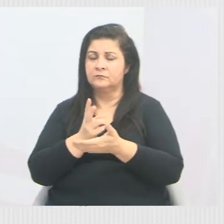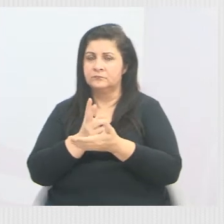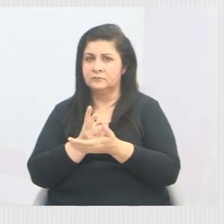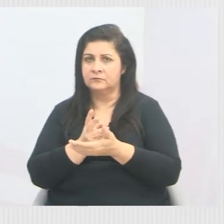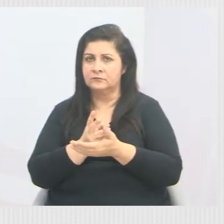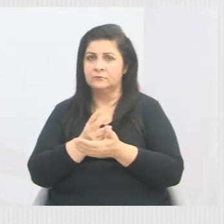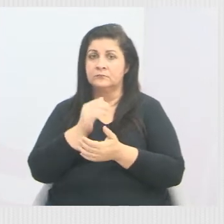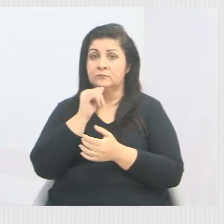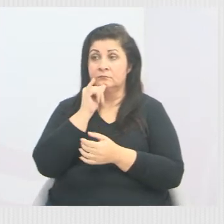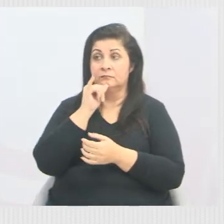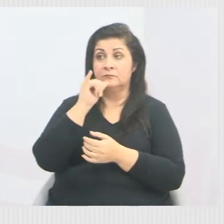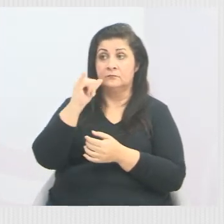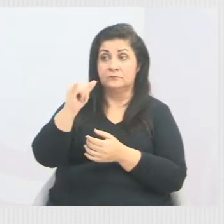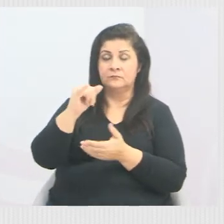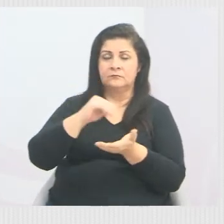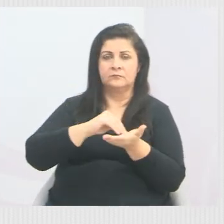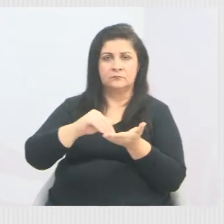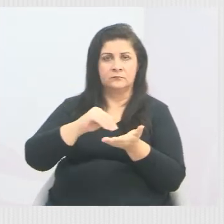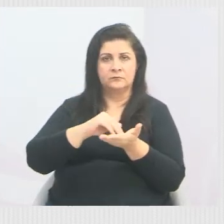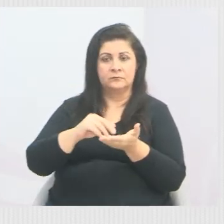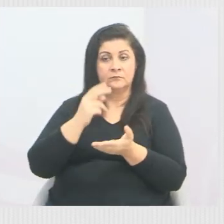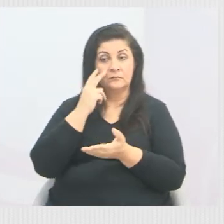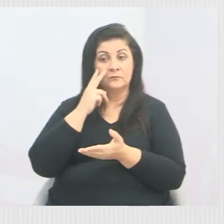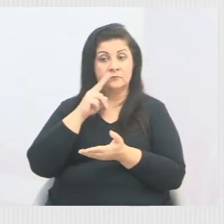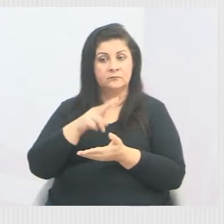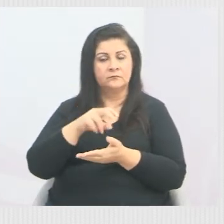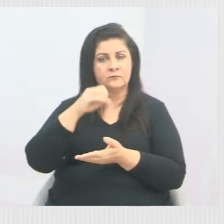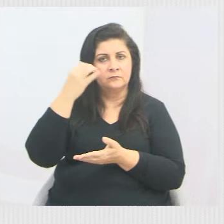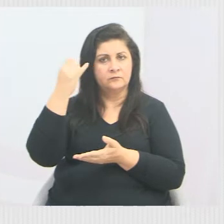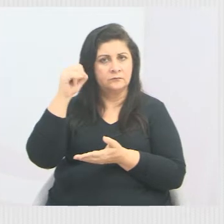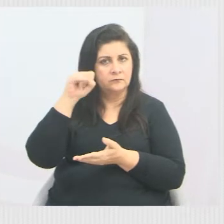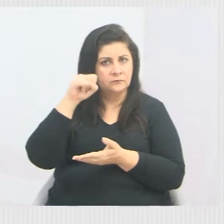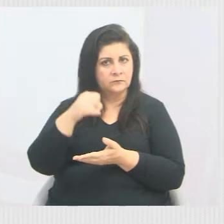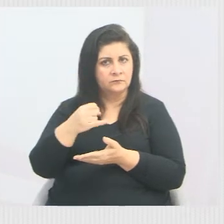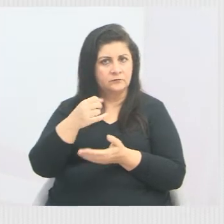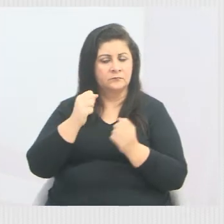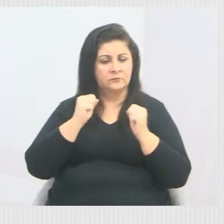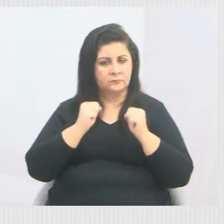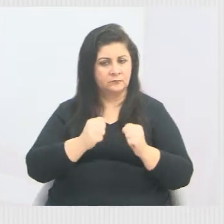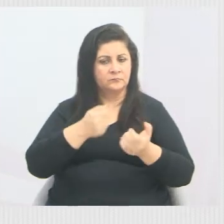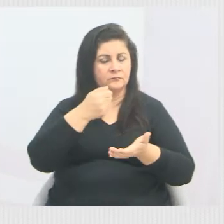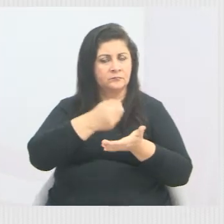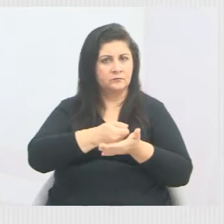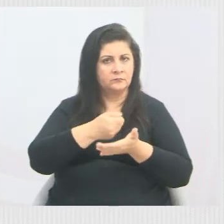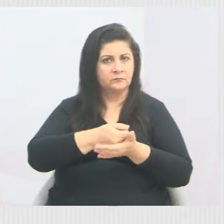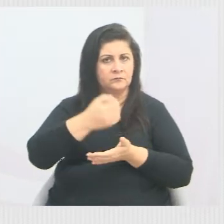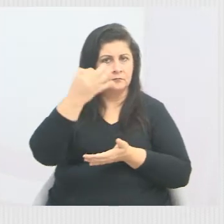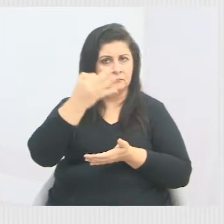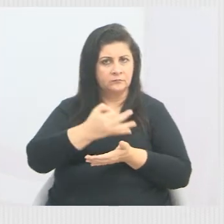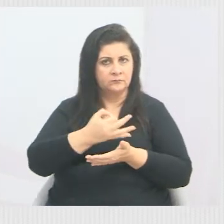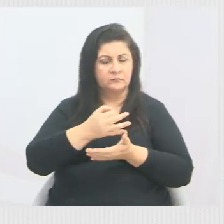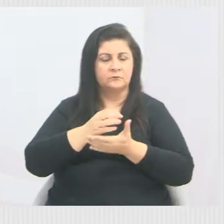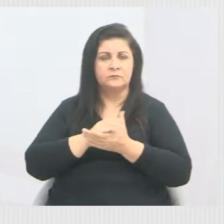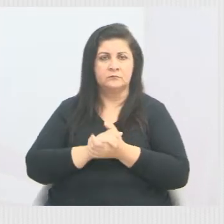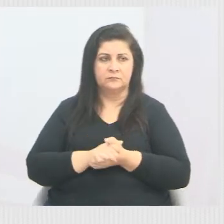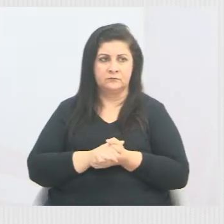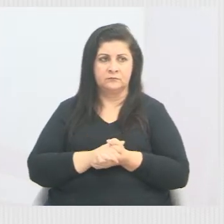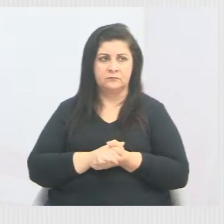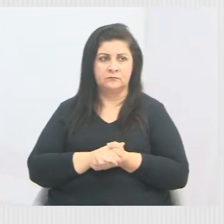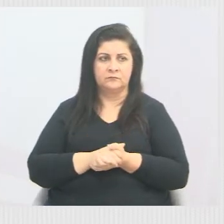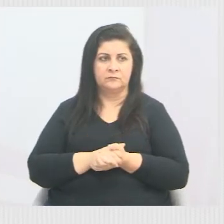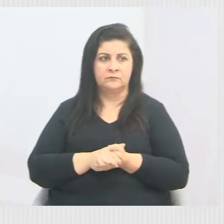estamos comunicando às secretarias para verificar se esses empenhos, né, ainda serão executados.